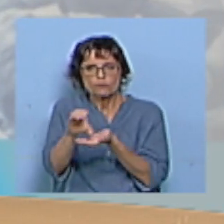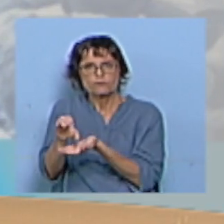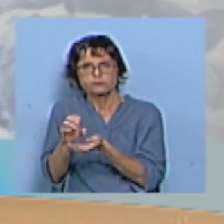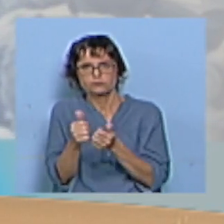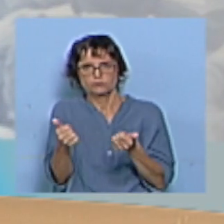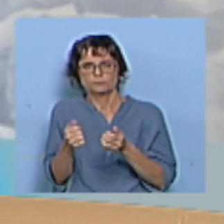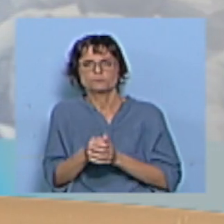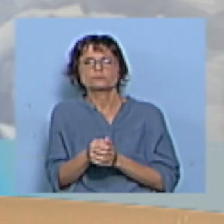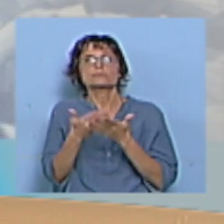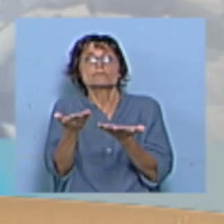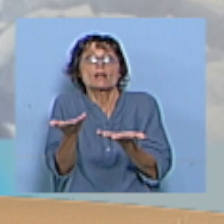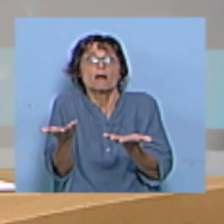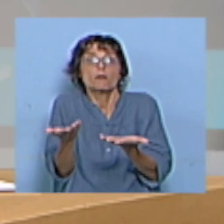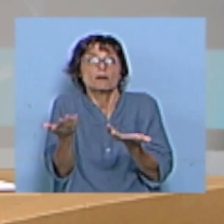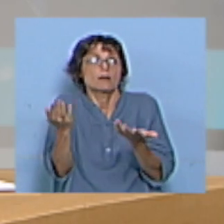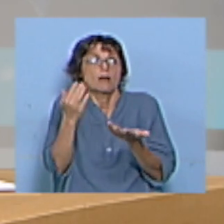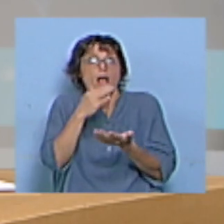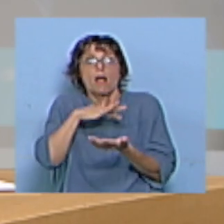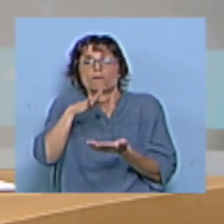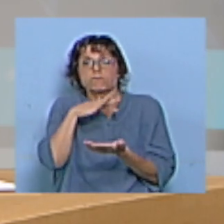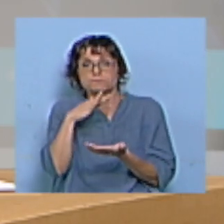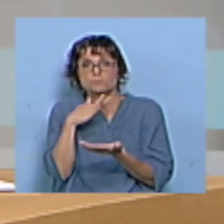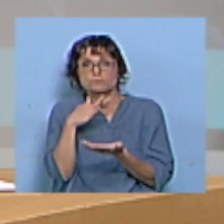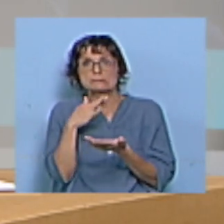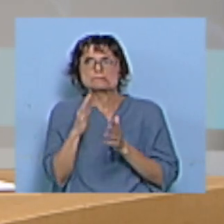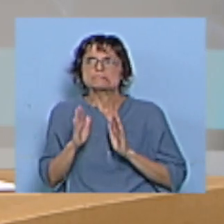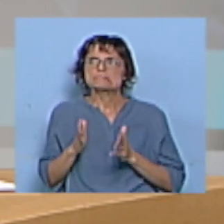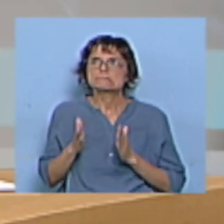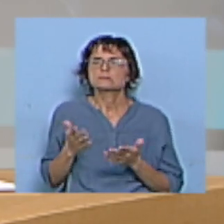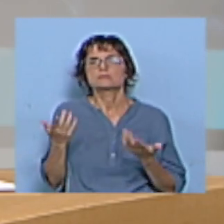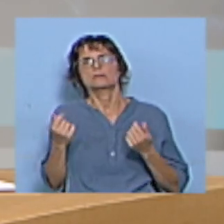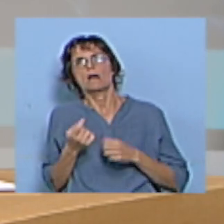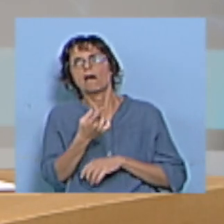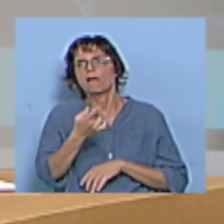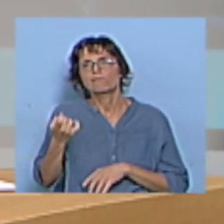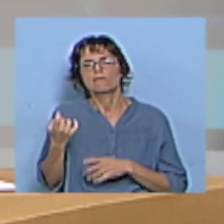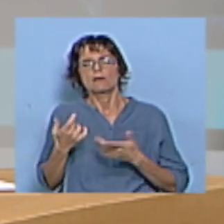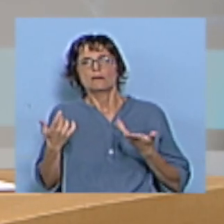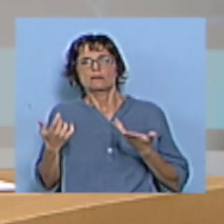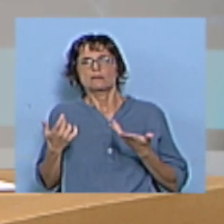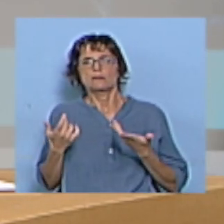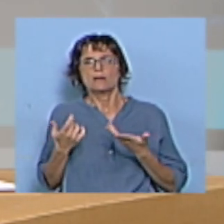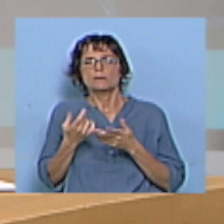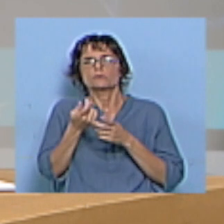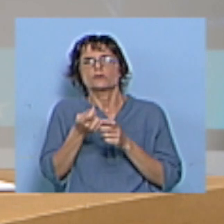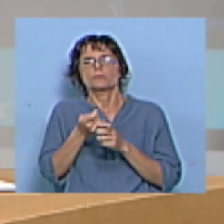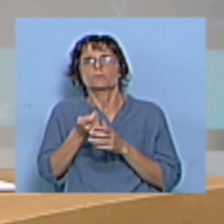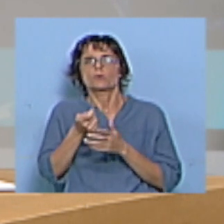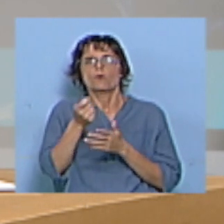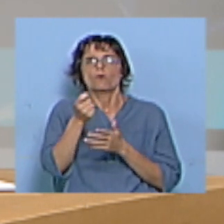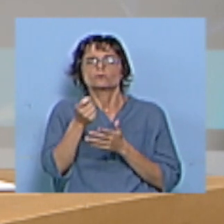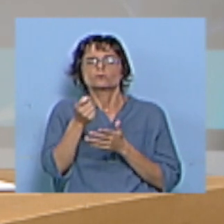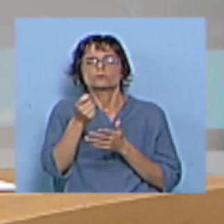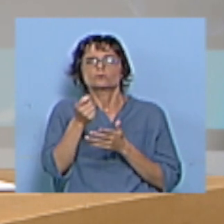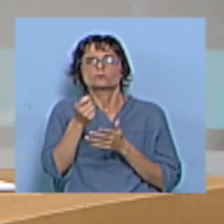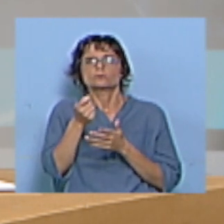Mas não podemos muito dizer, bem, as famílias precisavam de redução dos impostos. Bom, se calhar